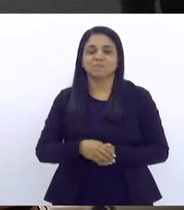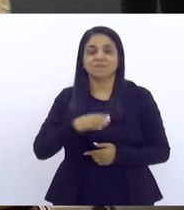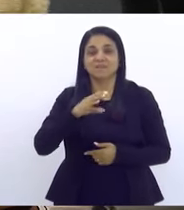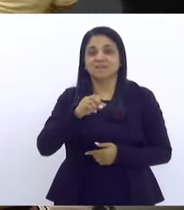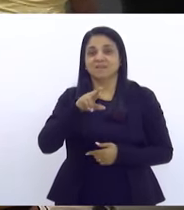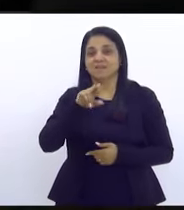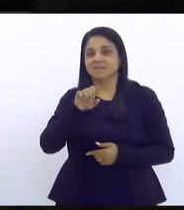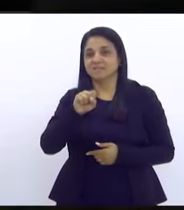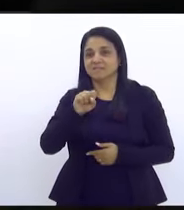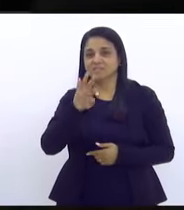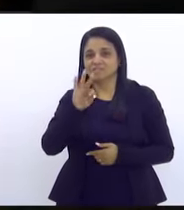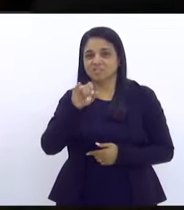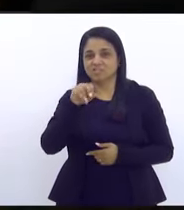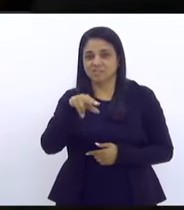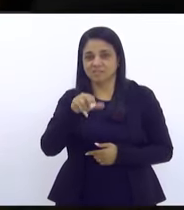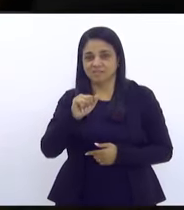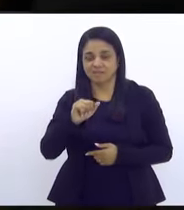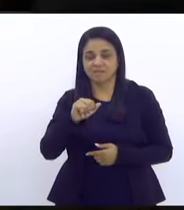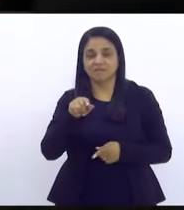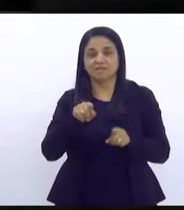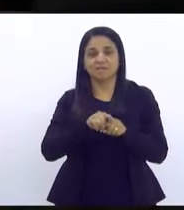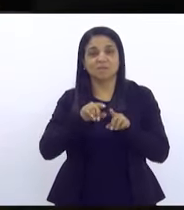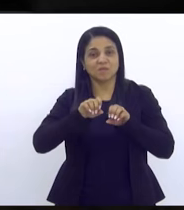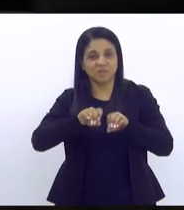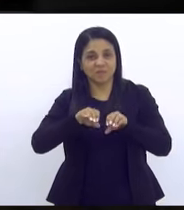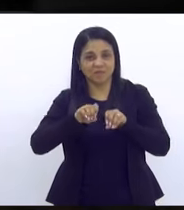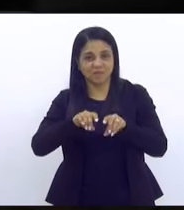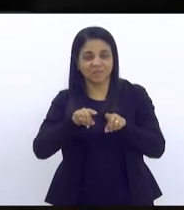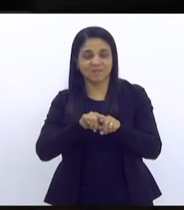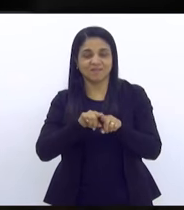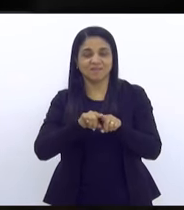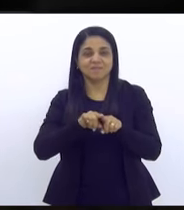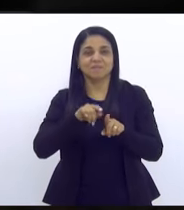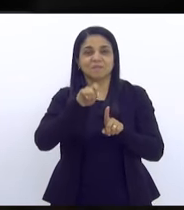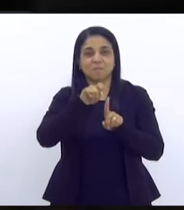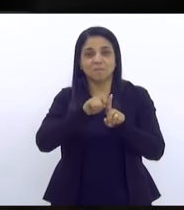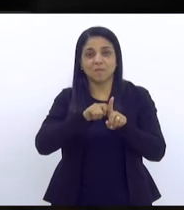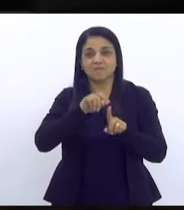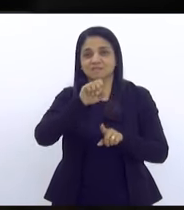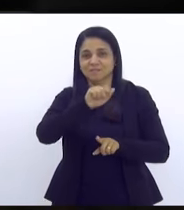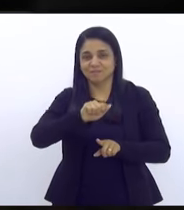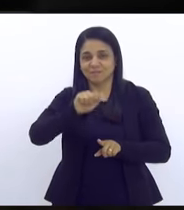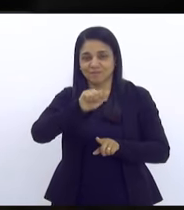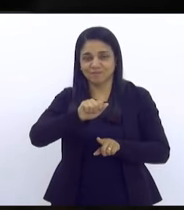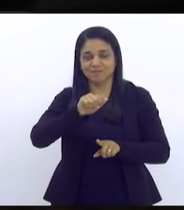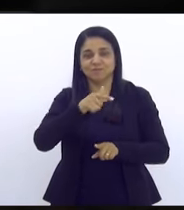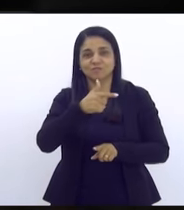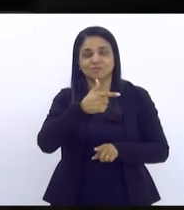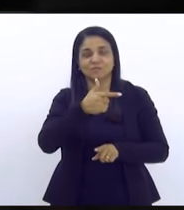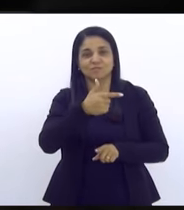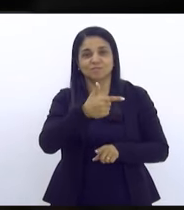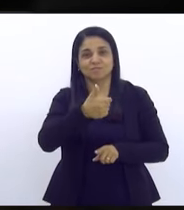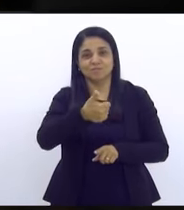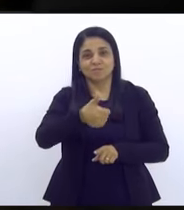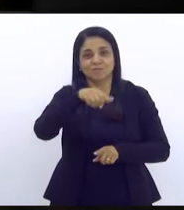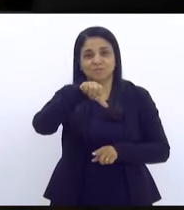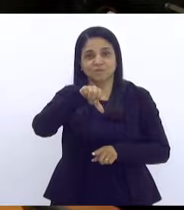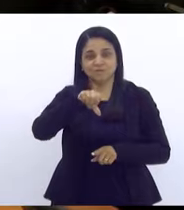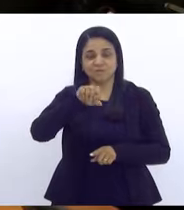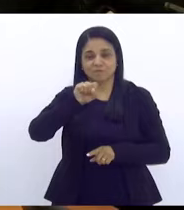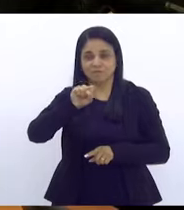Cristina Tavares, da Conceição, que é educadora desde o mês 8 de 88, do Bloco de